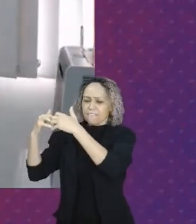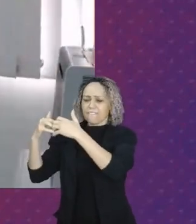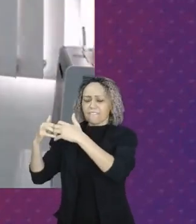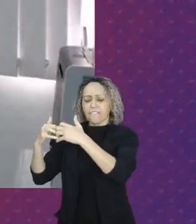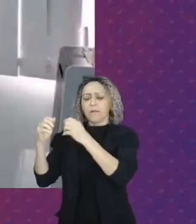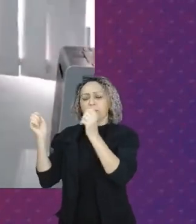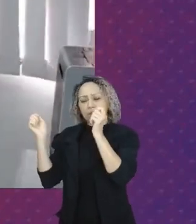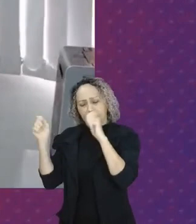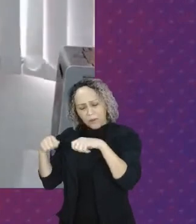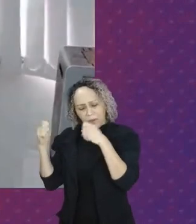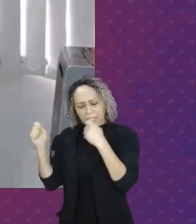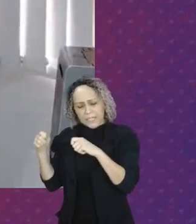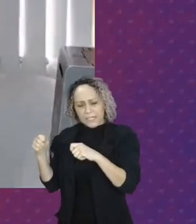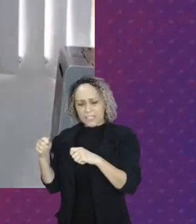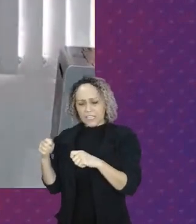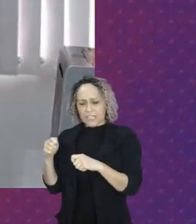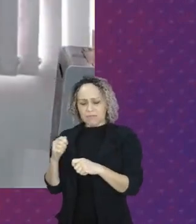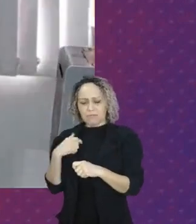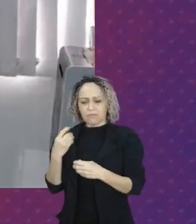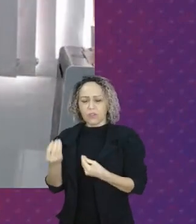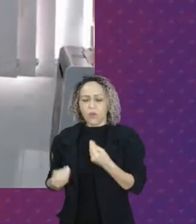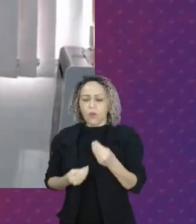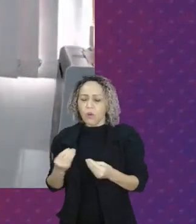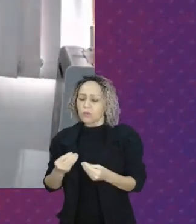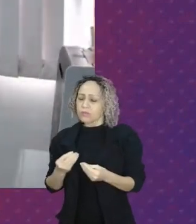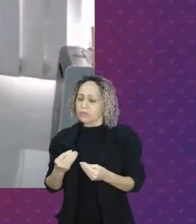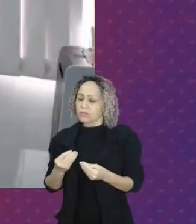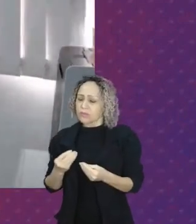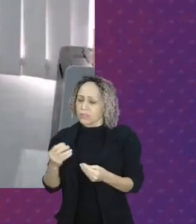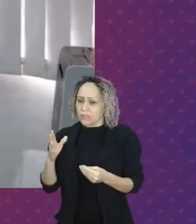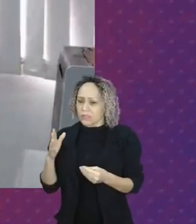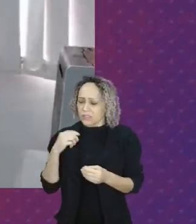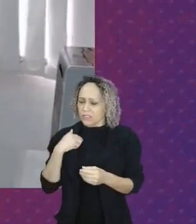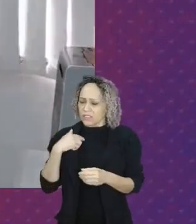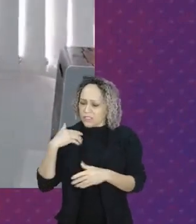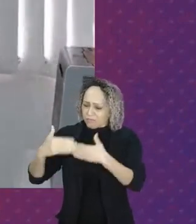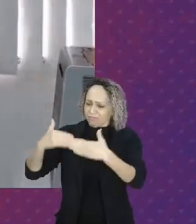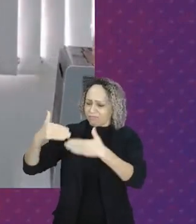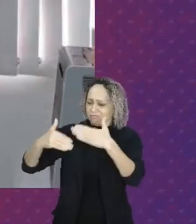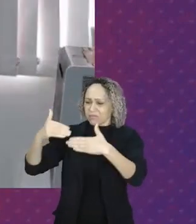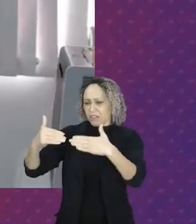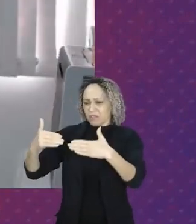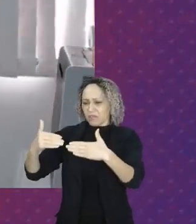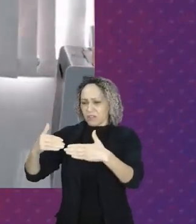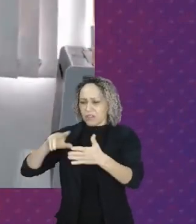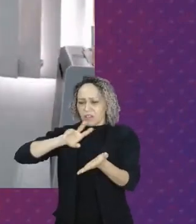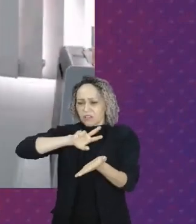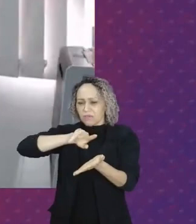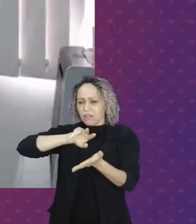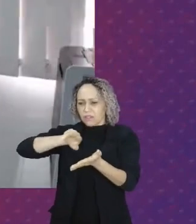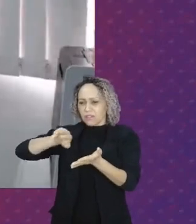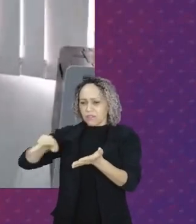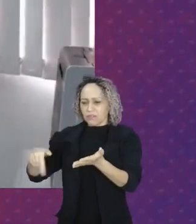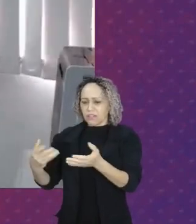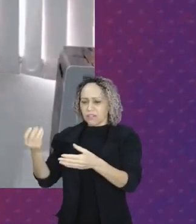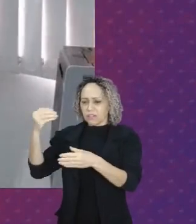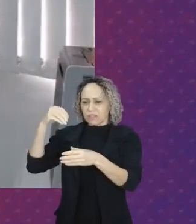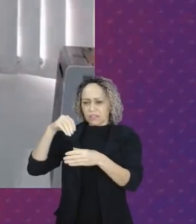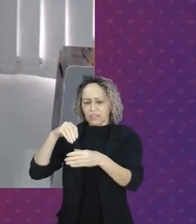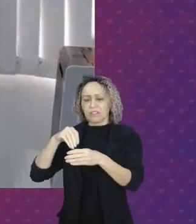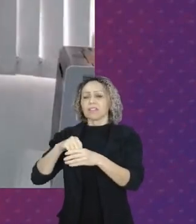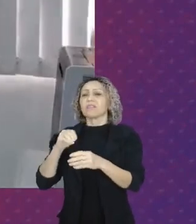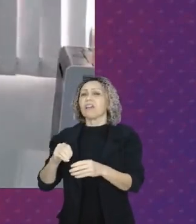educação que vai prospectar cenários e que vai desenvolver as lideranças do futuro dentro de uma concepção